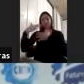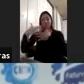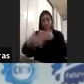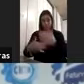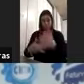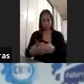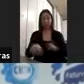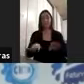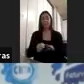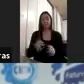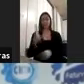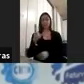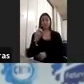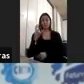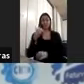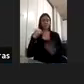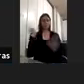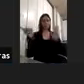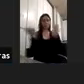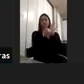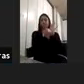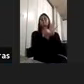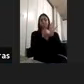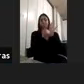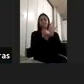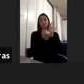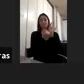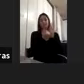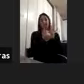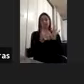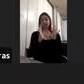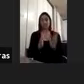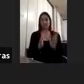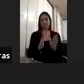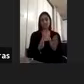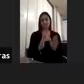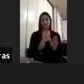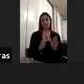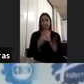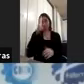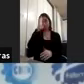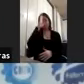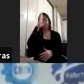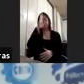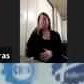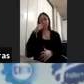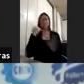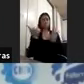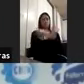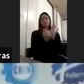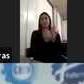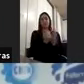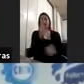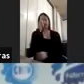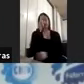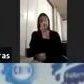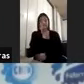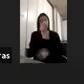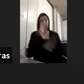marcado para nós de uma forma... Esse ano vai ficar, Gilson. Vai ficar para a história. E vai ficar para a história também. Pela pandemia,